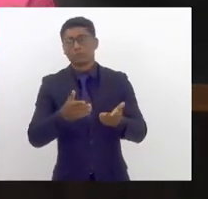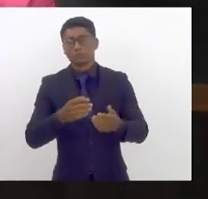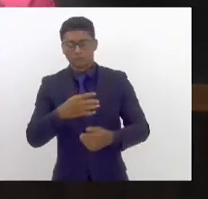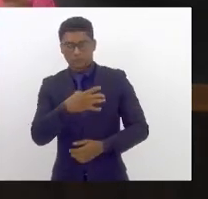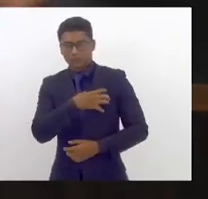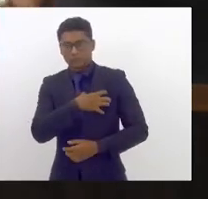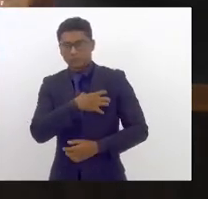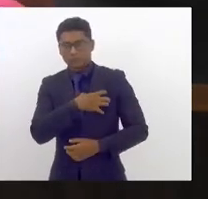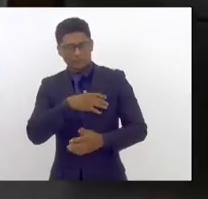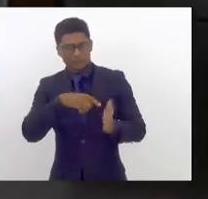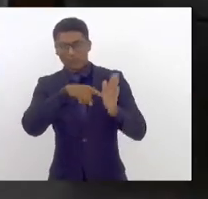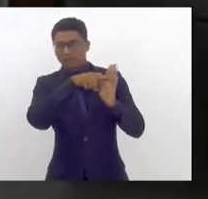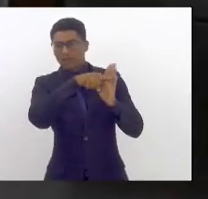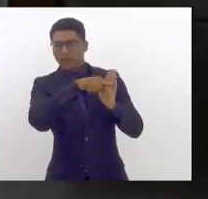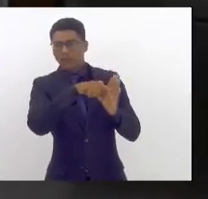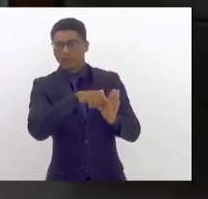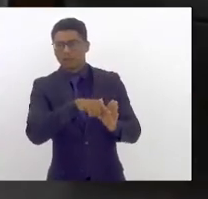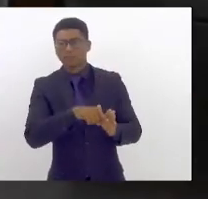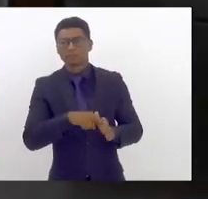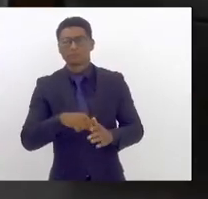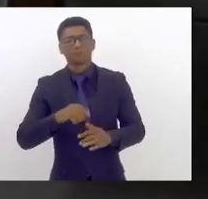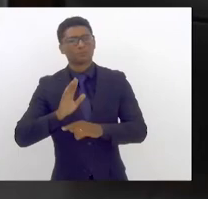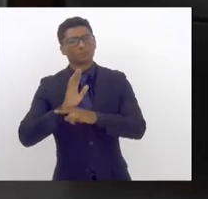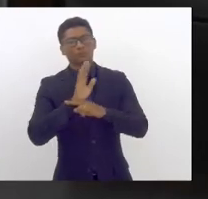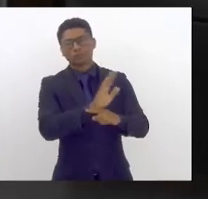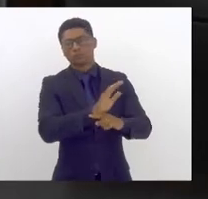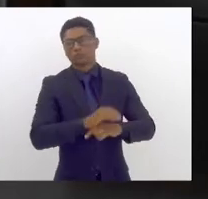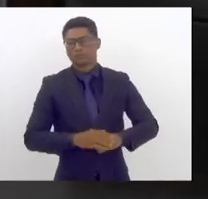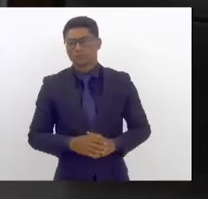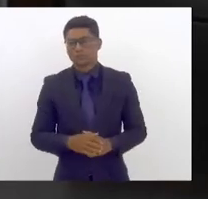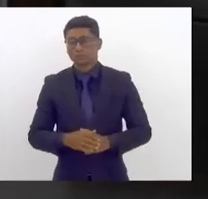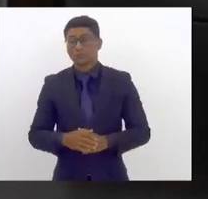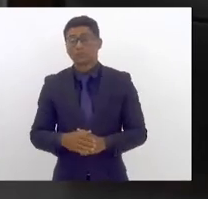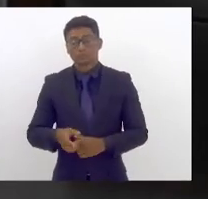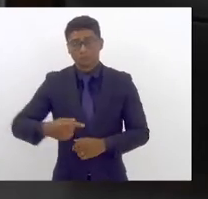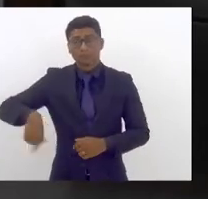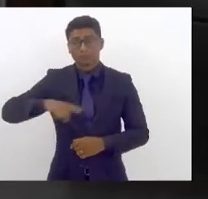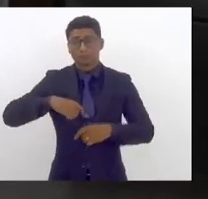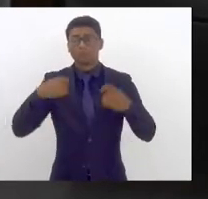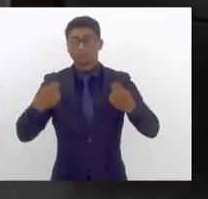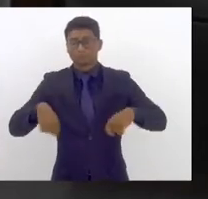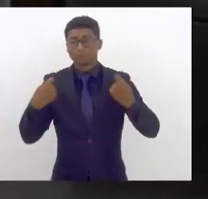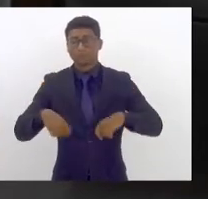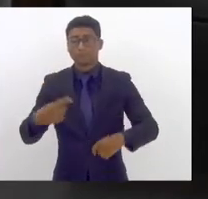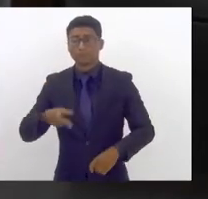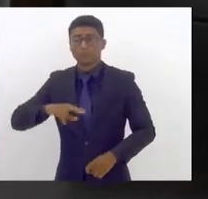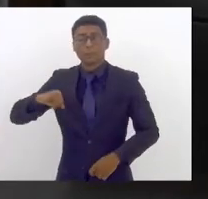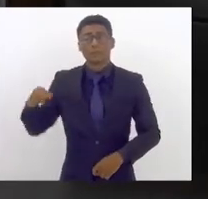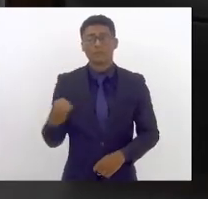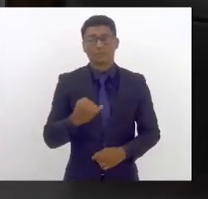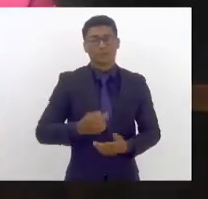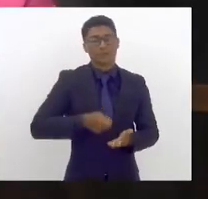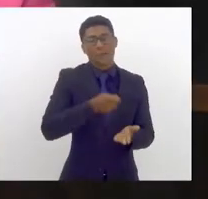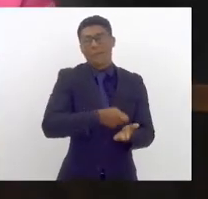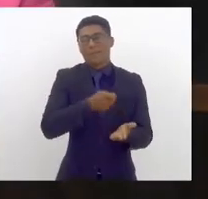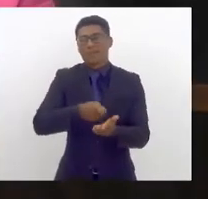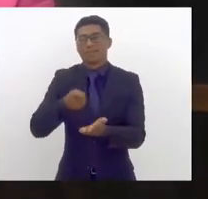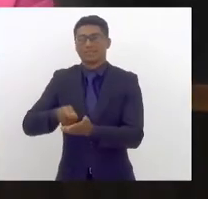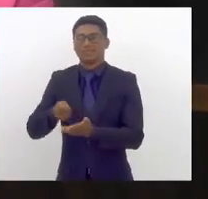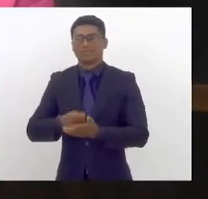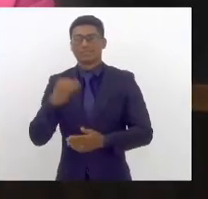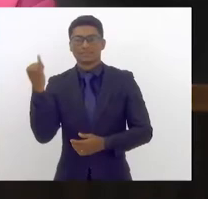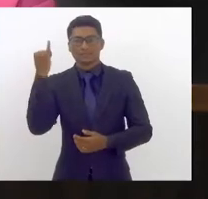são os exames que elas precisam fazer e a gente precisa aqui nesse dia também aproveitar para fazer umas cobrançaszinhas né